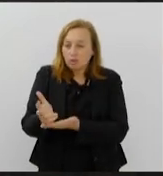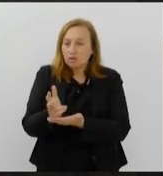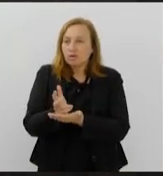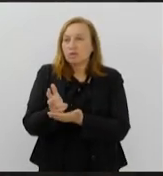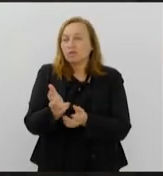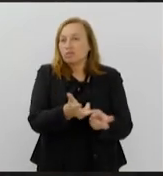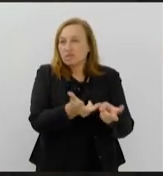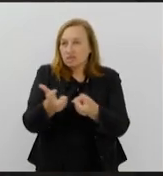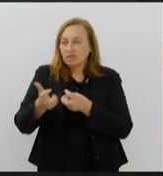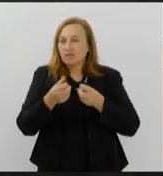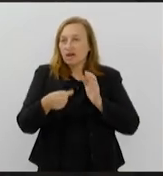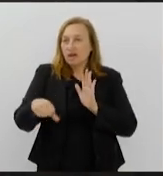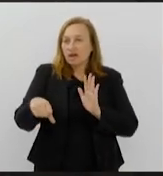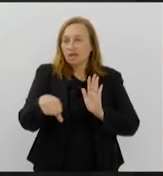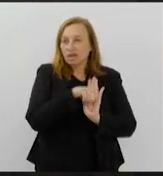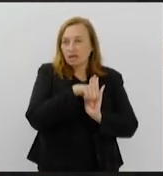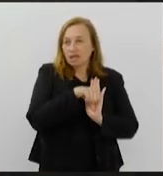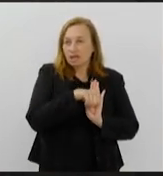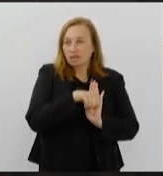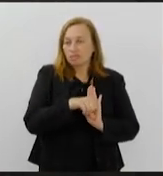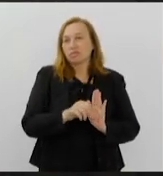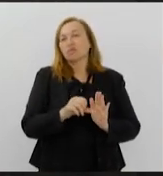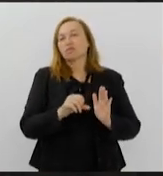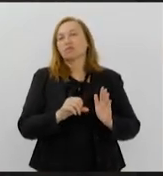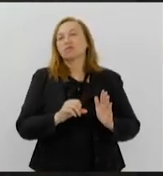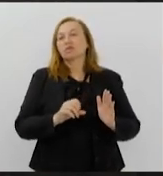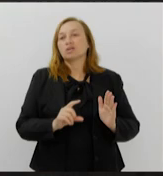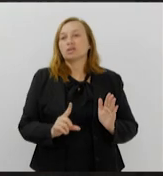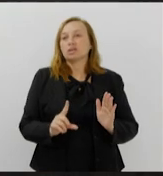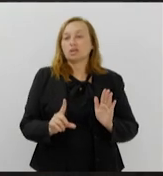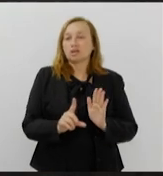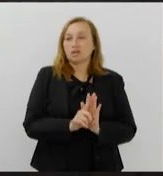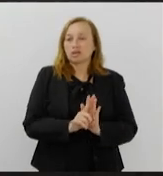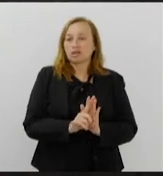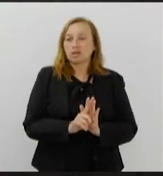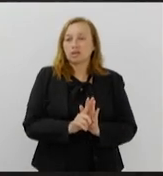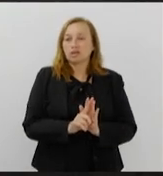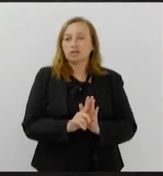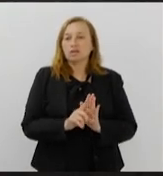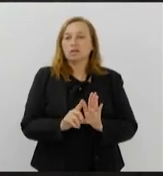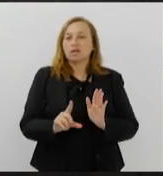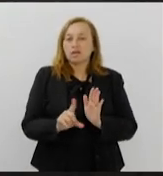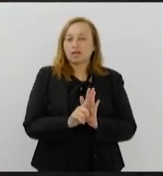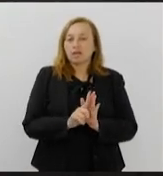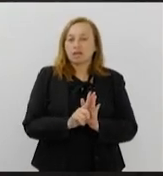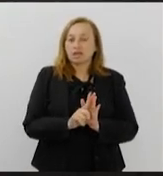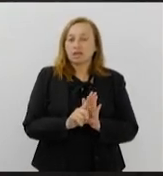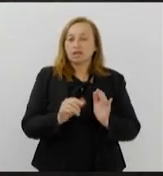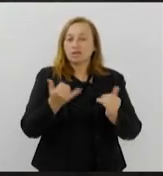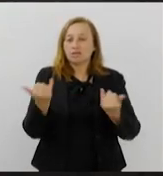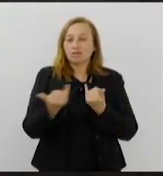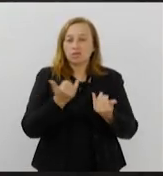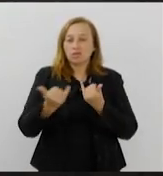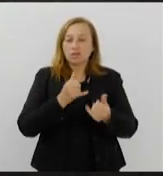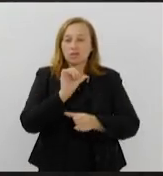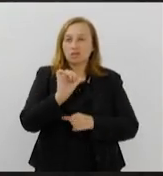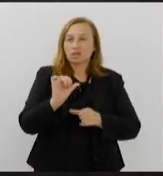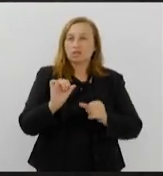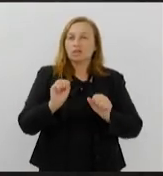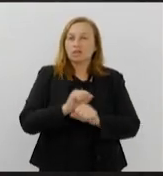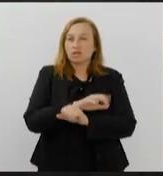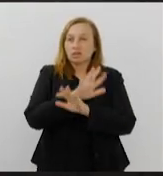Lei 12.527, de 18 de novembro de 2011, Lei de Acesso à Informação e da Transparência no Estado do Rio de